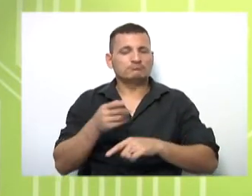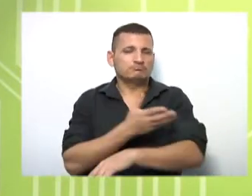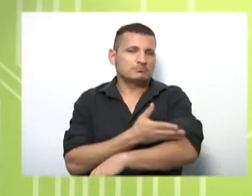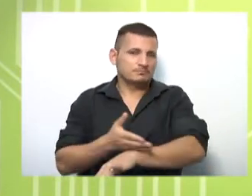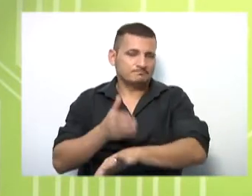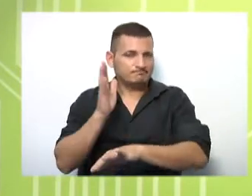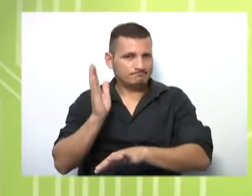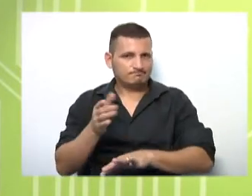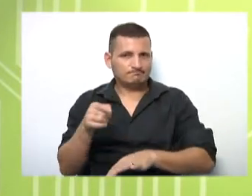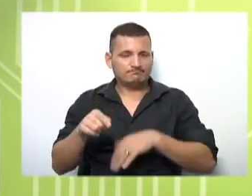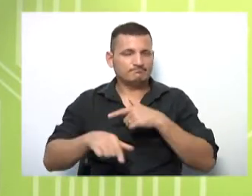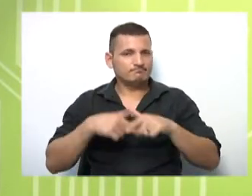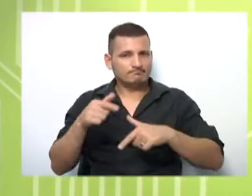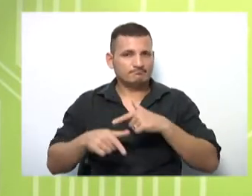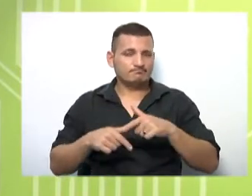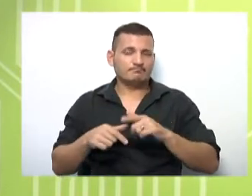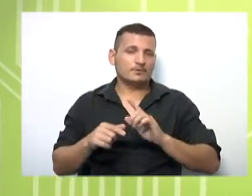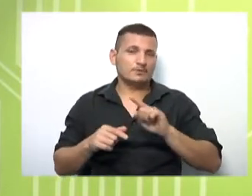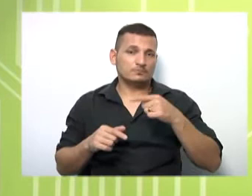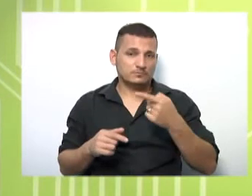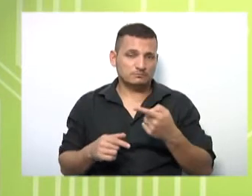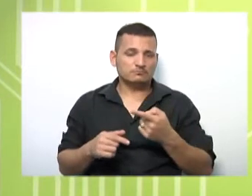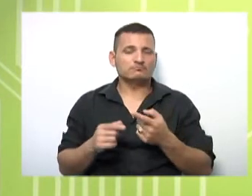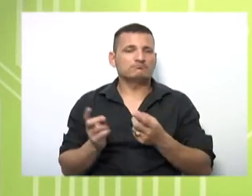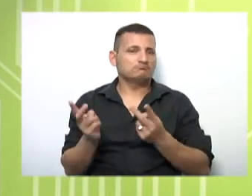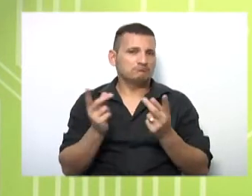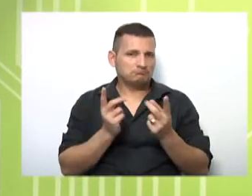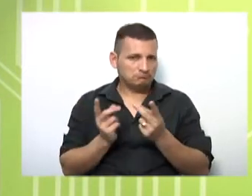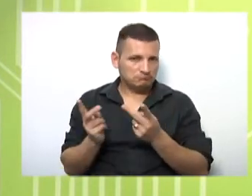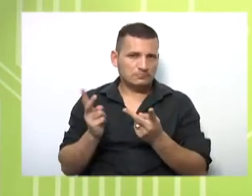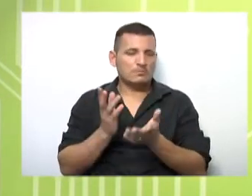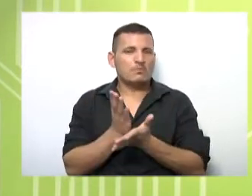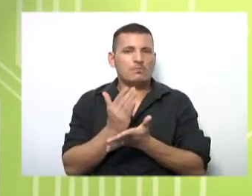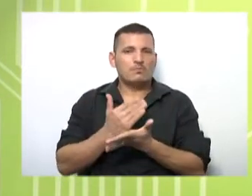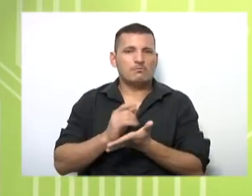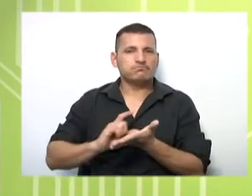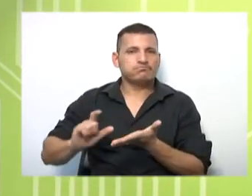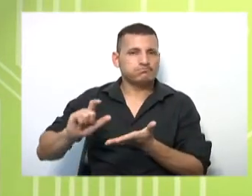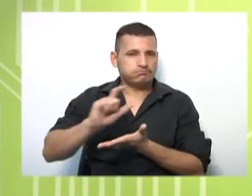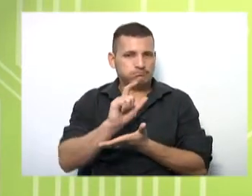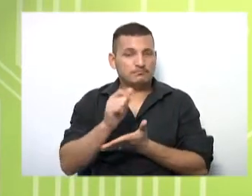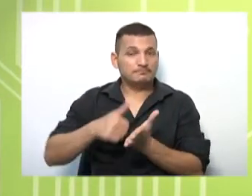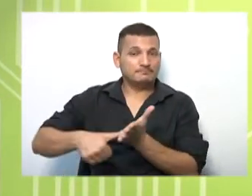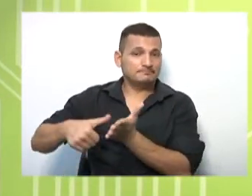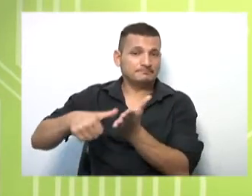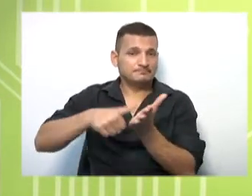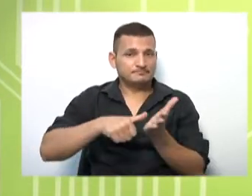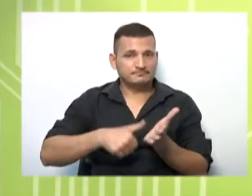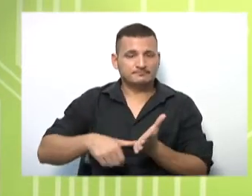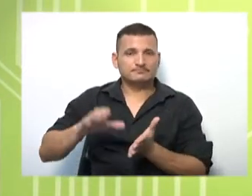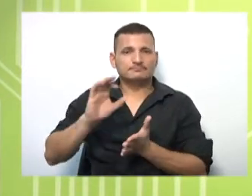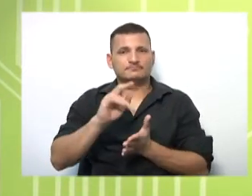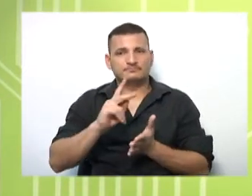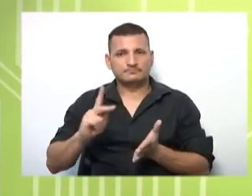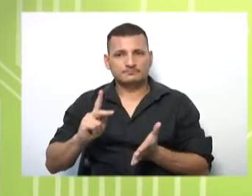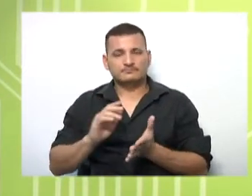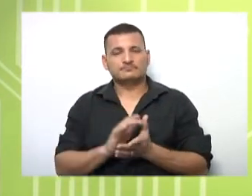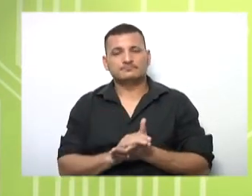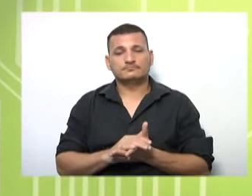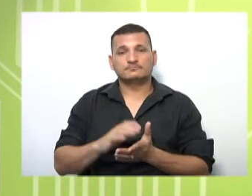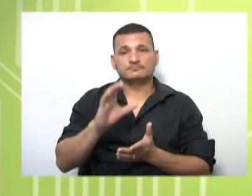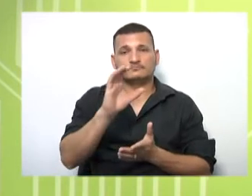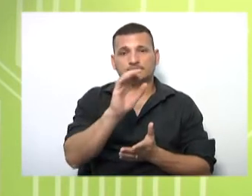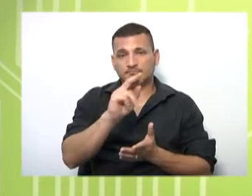produzir e dividindo as sobras entre os associados na cooperativa. Então, uma cooperativa de produção,